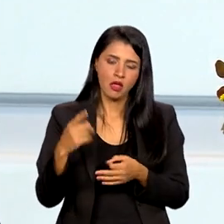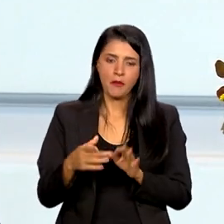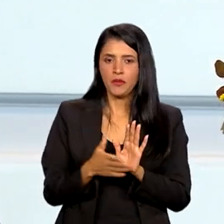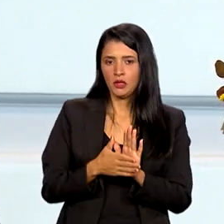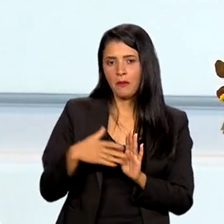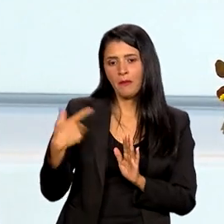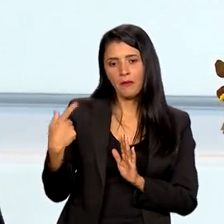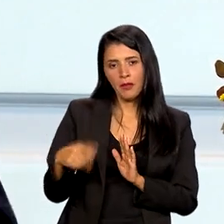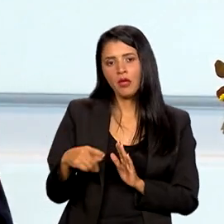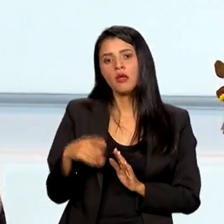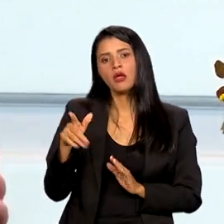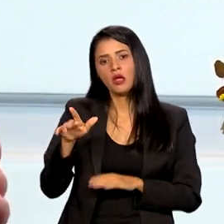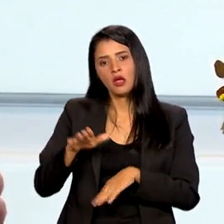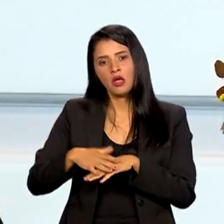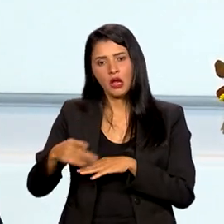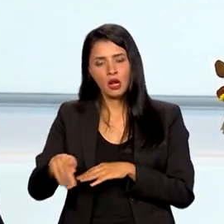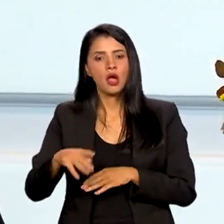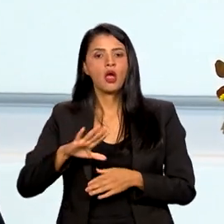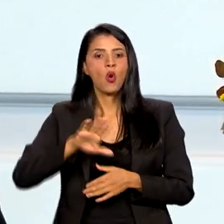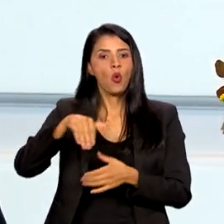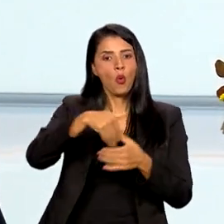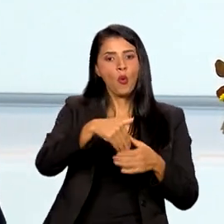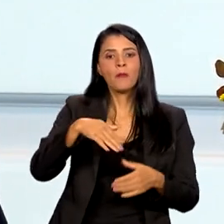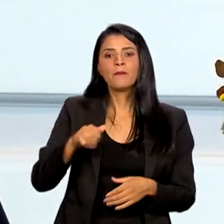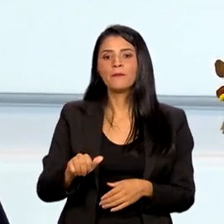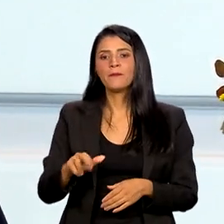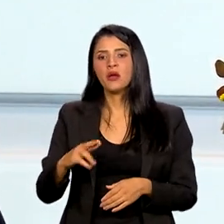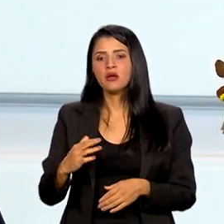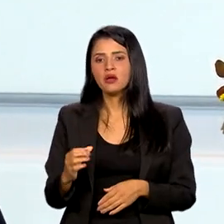pretendidas pelos agentes, pelos atores do Mercosul.